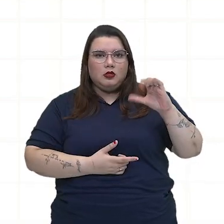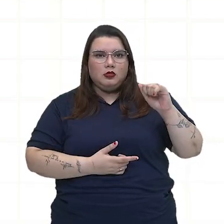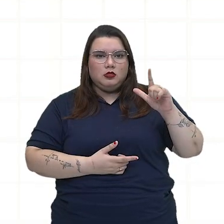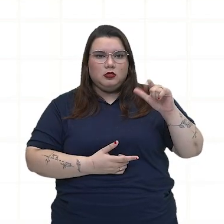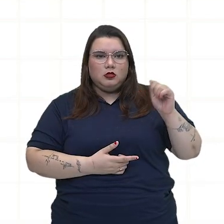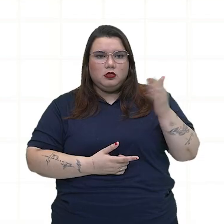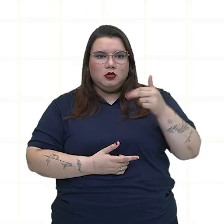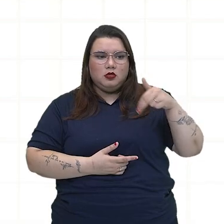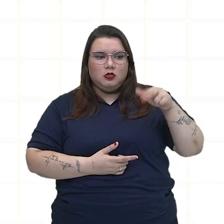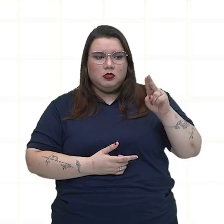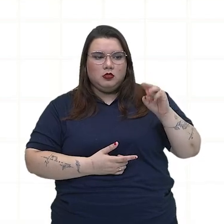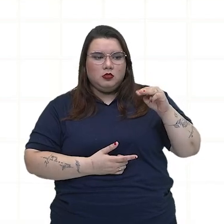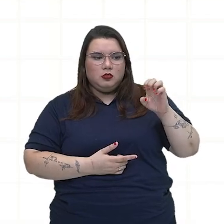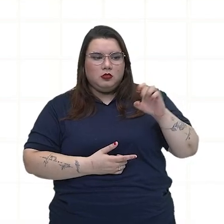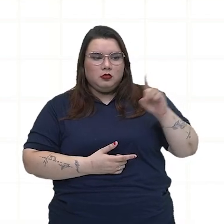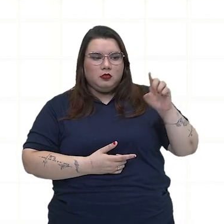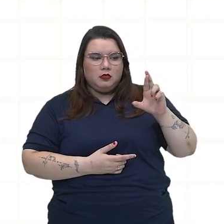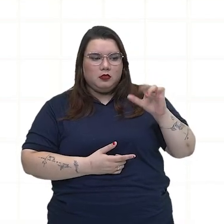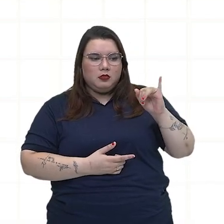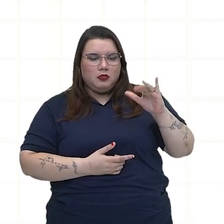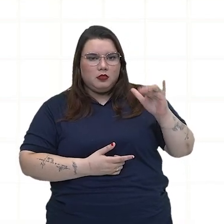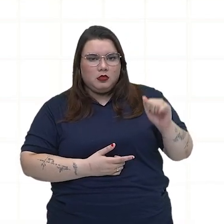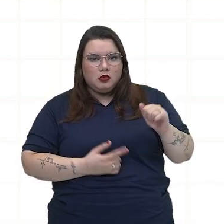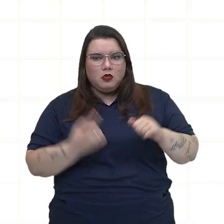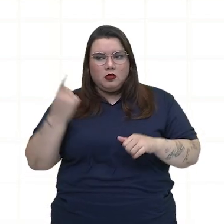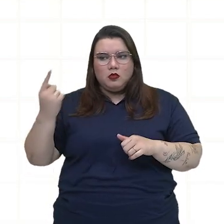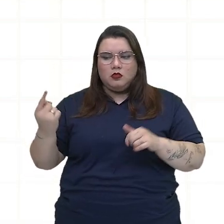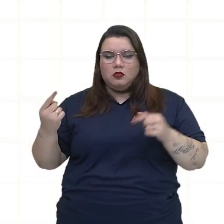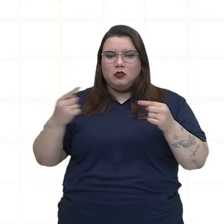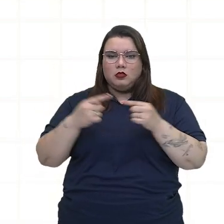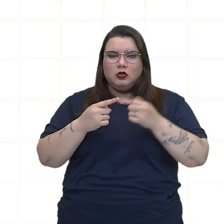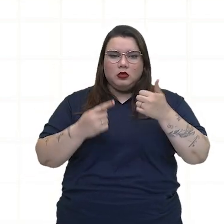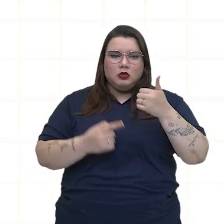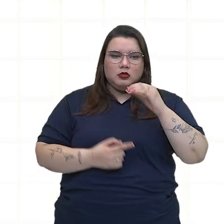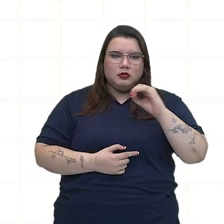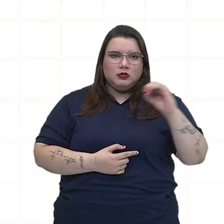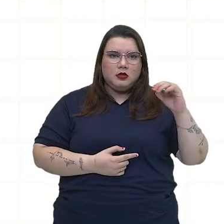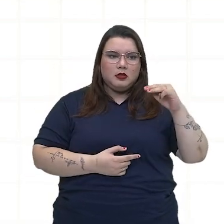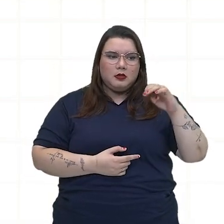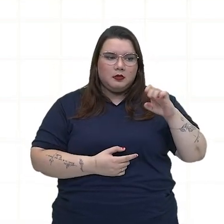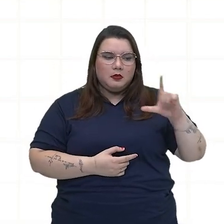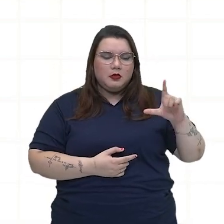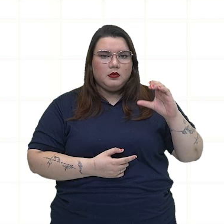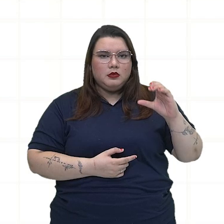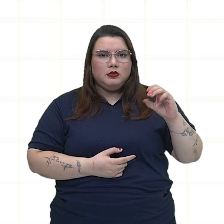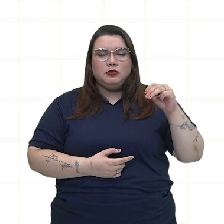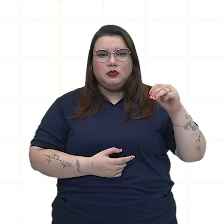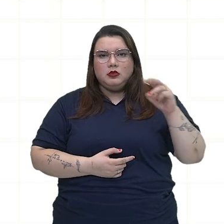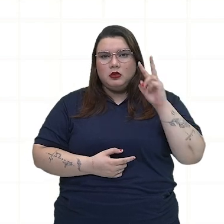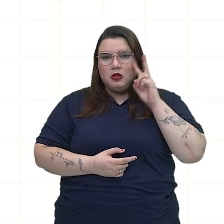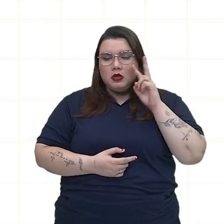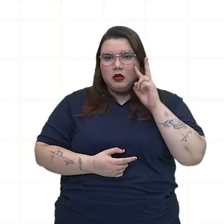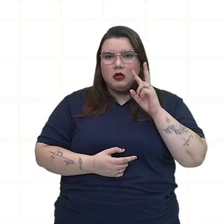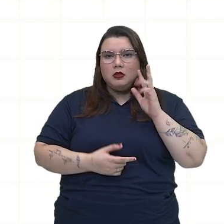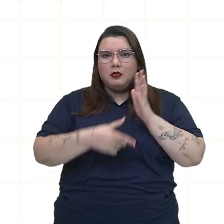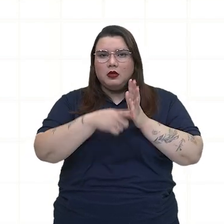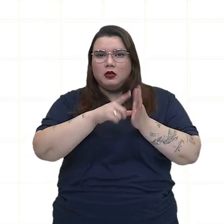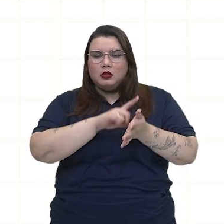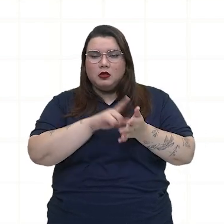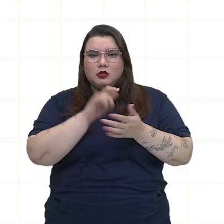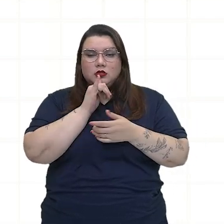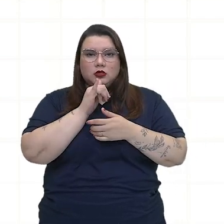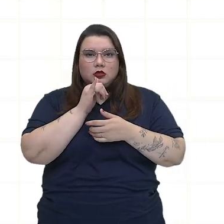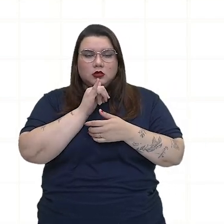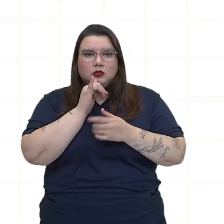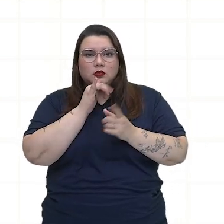ler elas do mesmo jeito. 1 está para 100.000 centímetros. Lembra que no outro